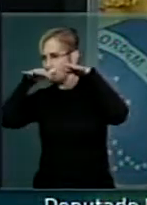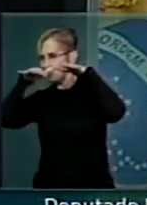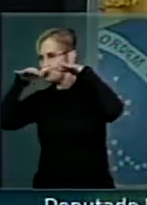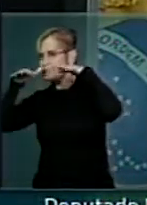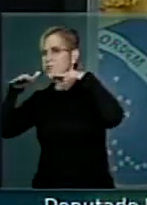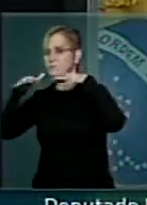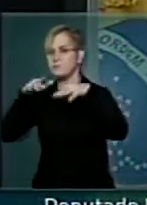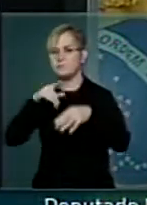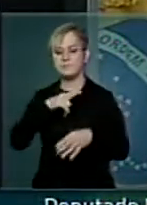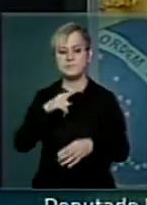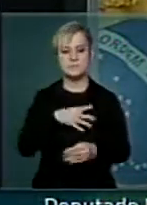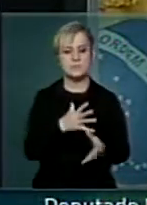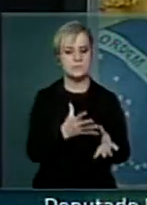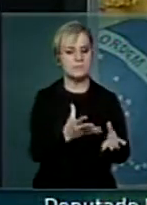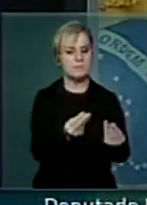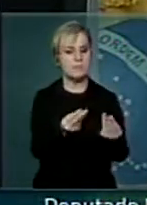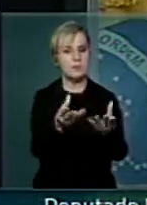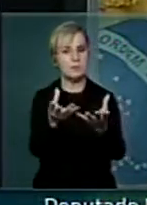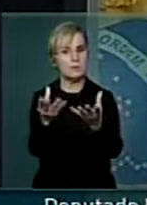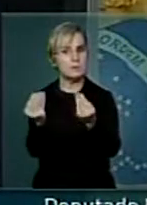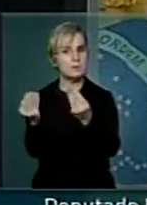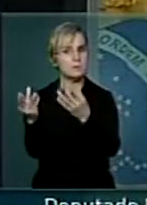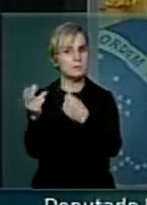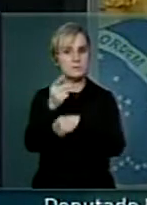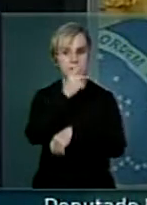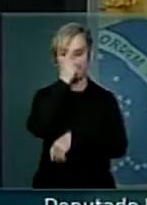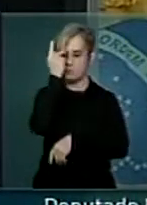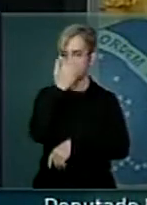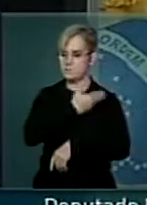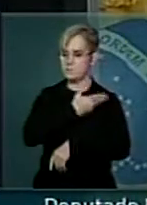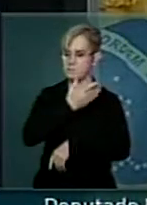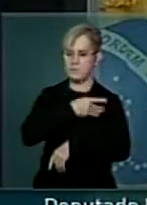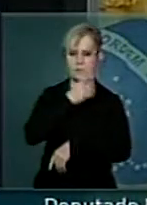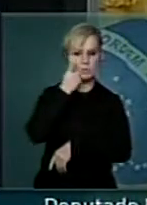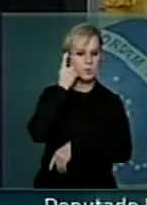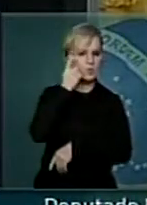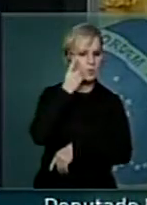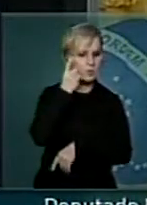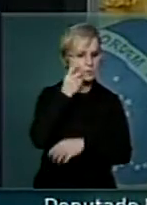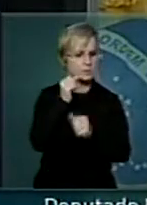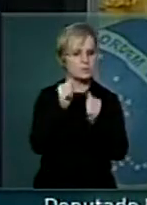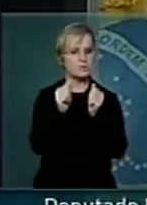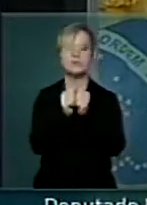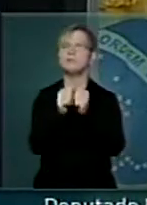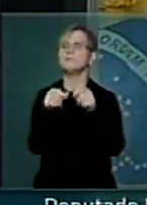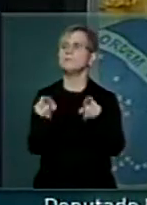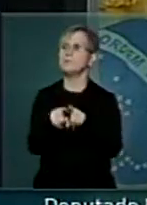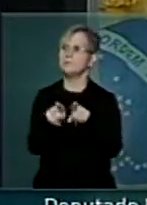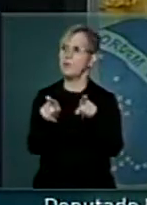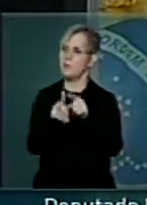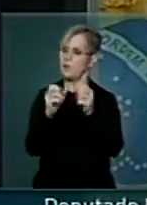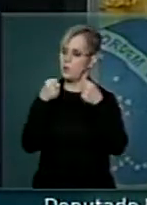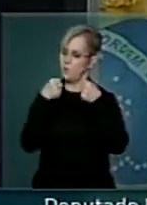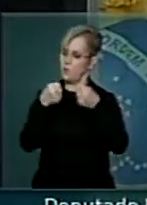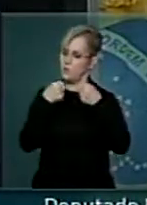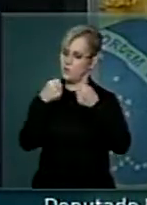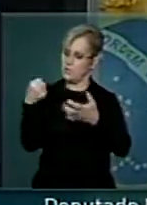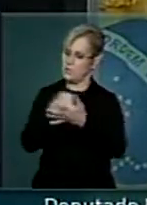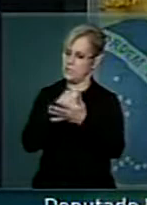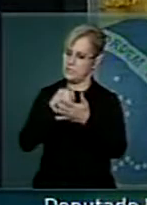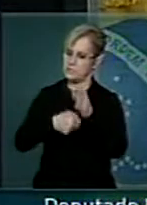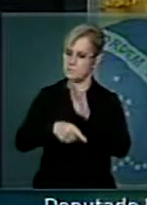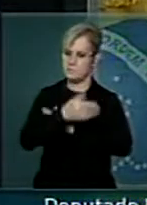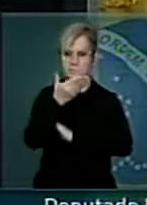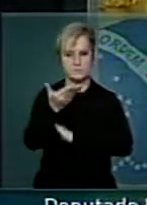mas tantos outros companheiros, tantas deputadas e tantos deputados, para